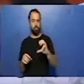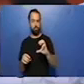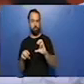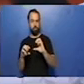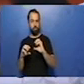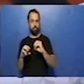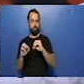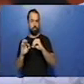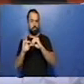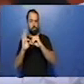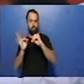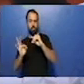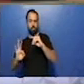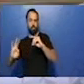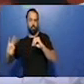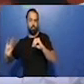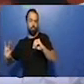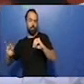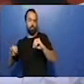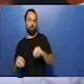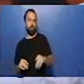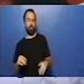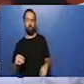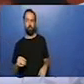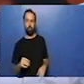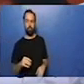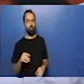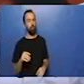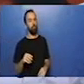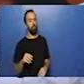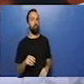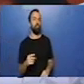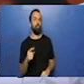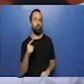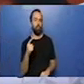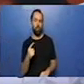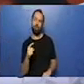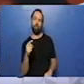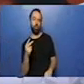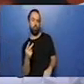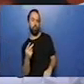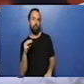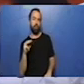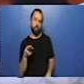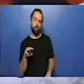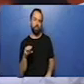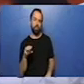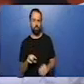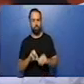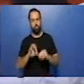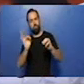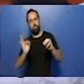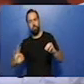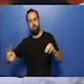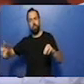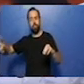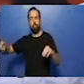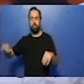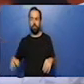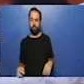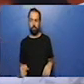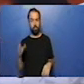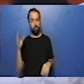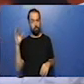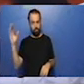são muitos e pequenos. Flagelos geralmente são em pequenas quantidades e maiores, mais alongados.